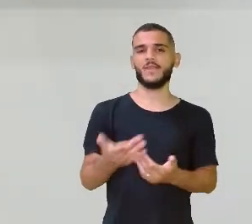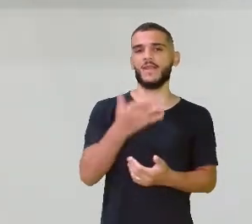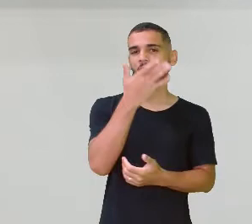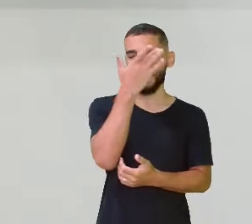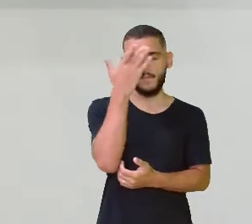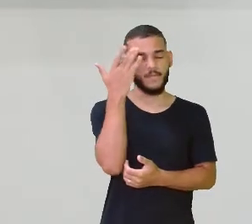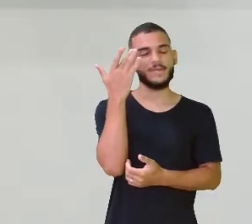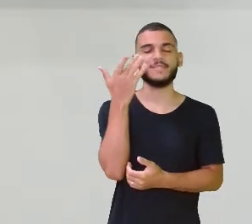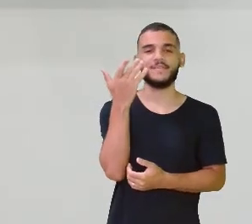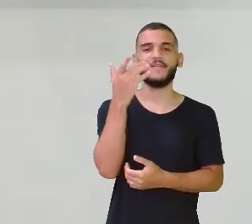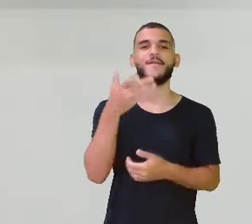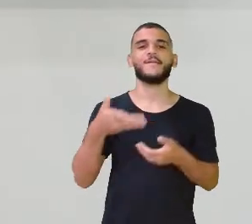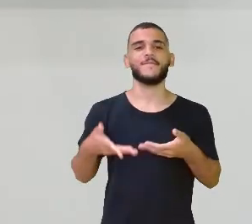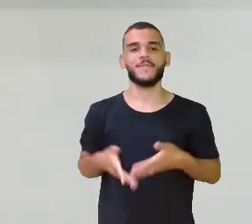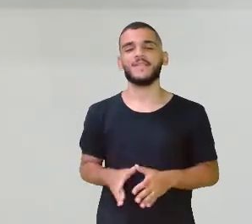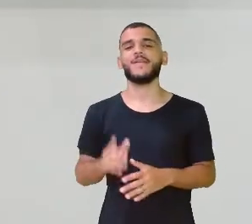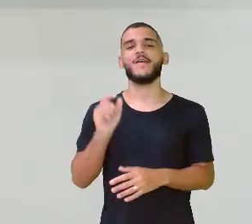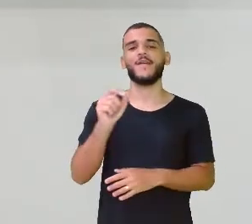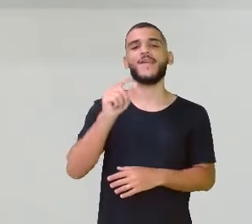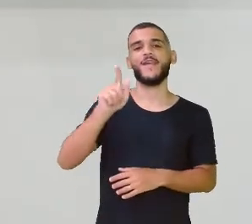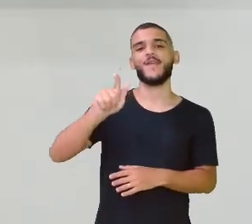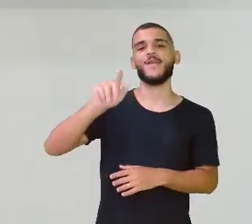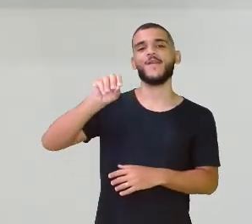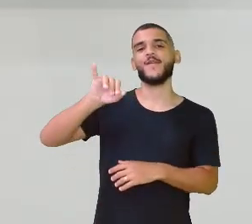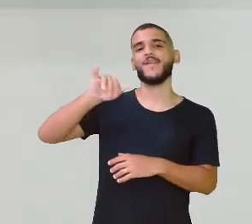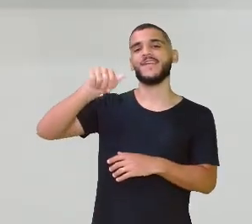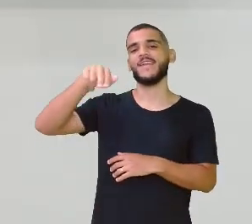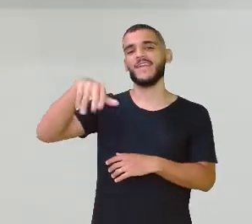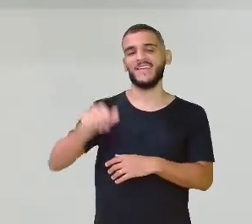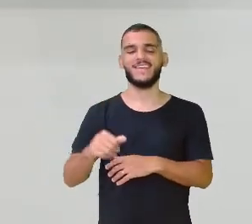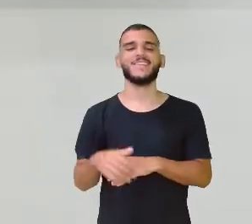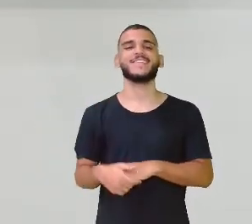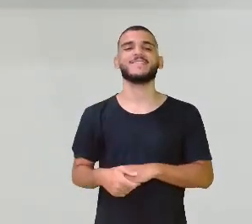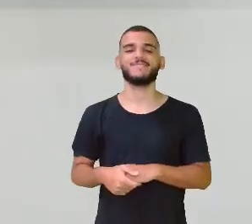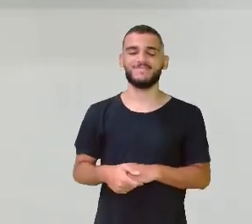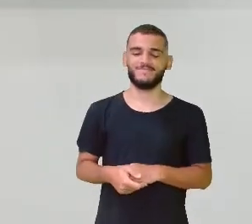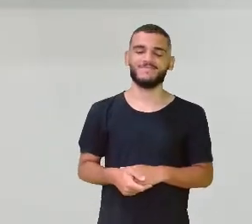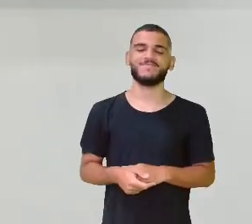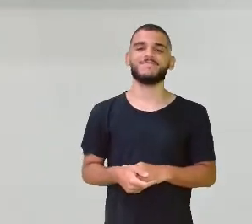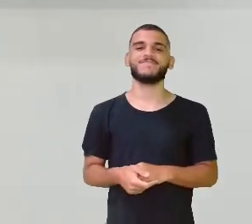é goianense. Olha ali, de Goiânia.